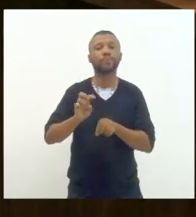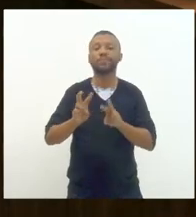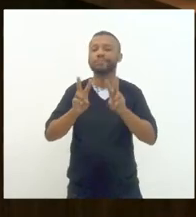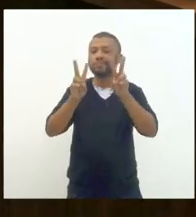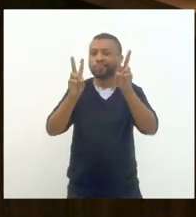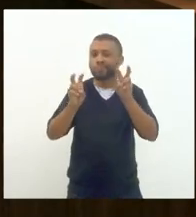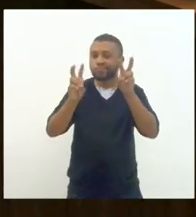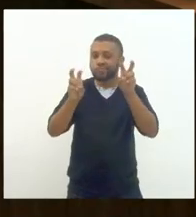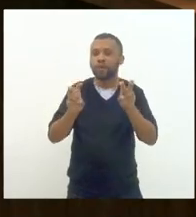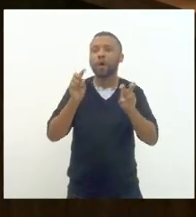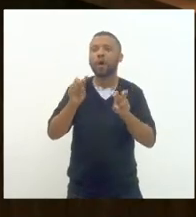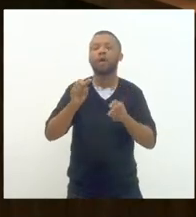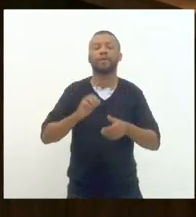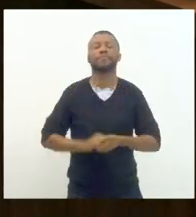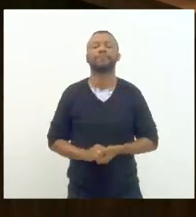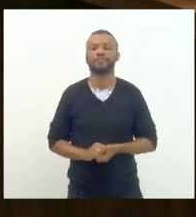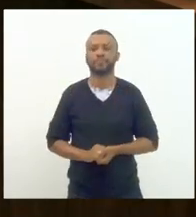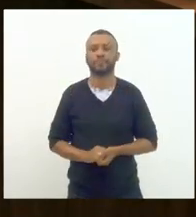título dele